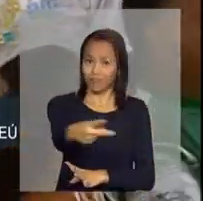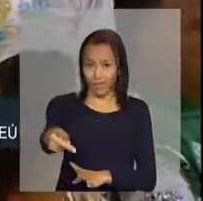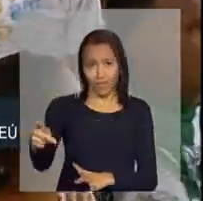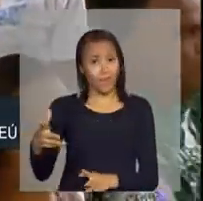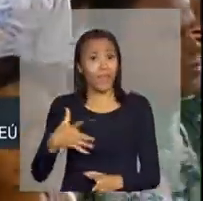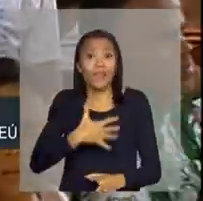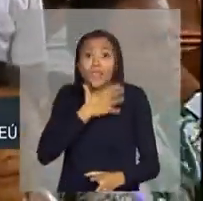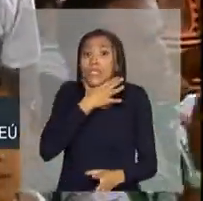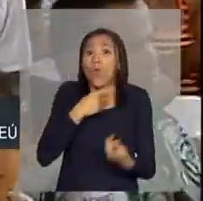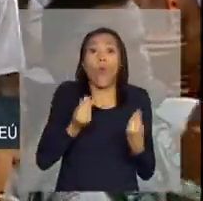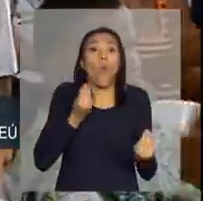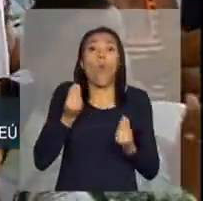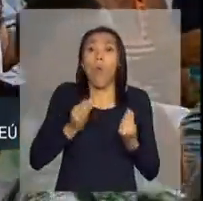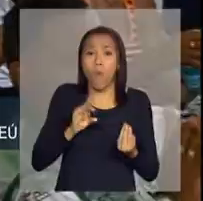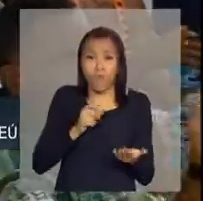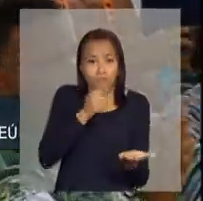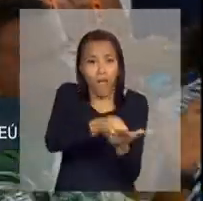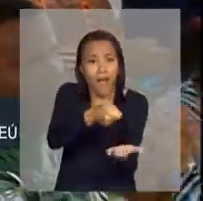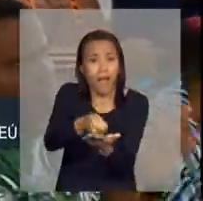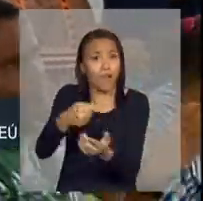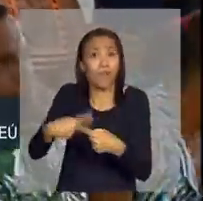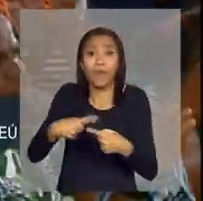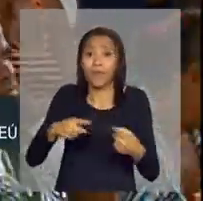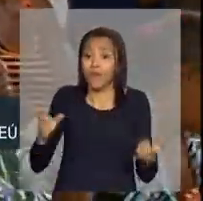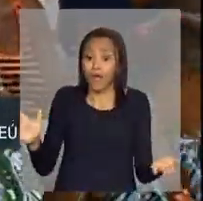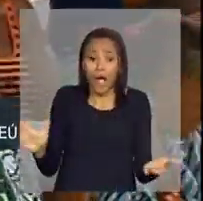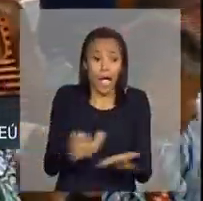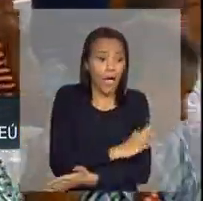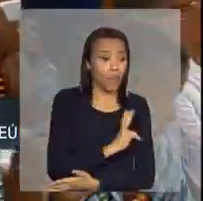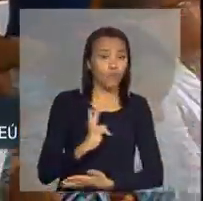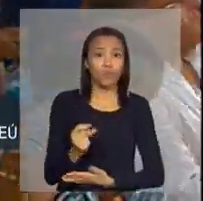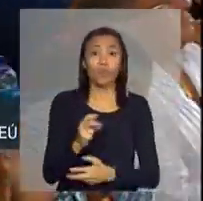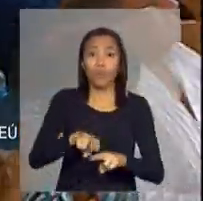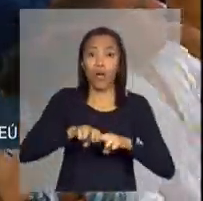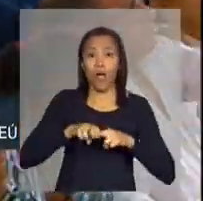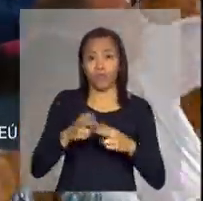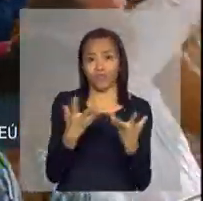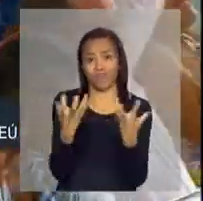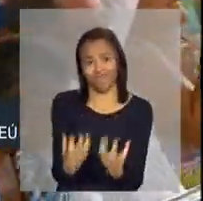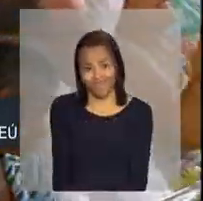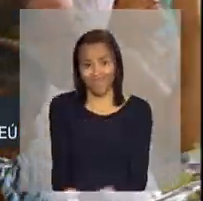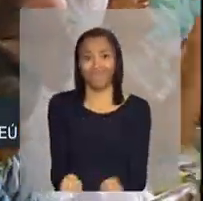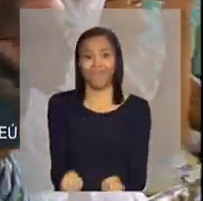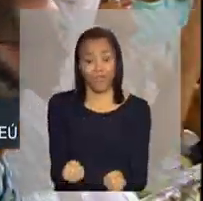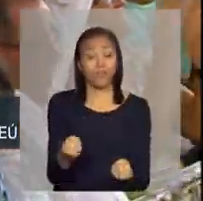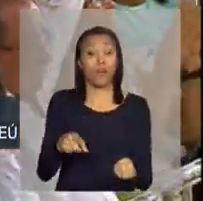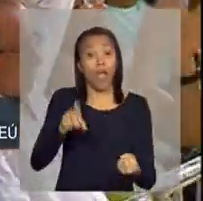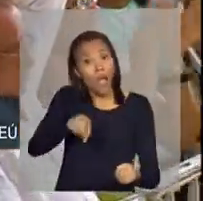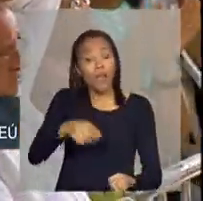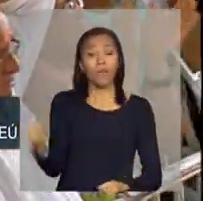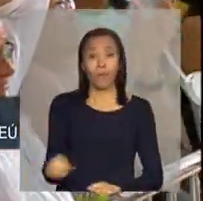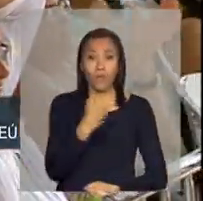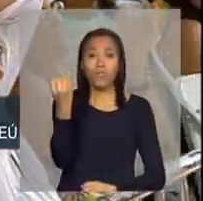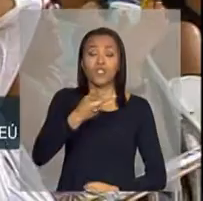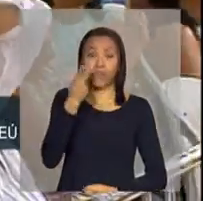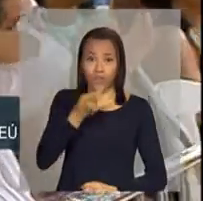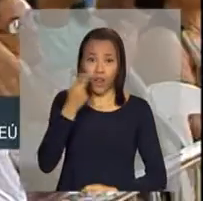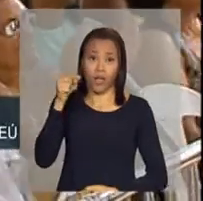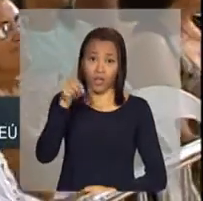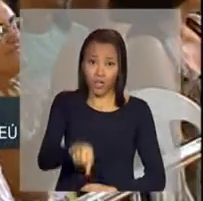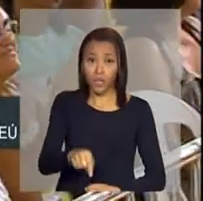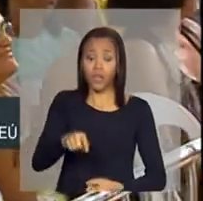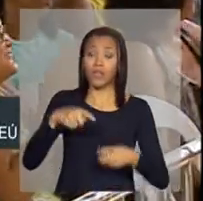têm condições de pagar, porque perderam tudo com essa seca. É importante também, presidenta, dizer que